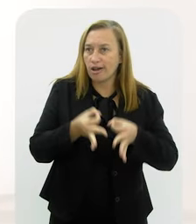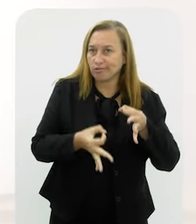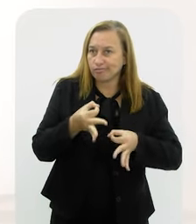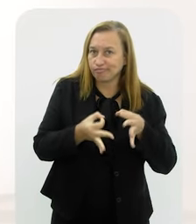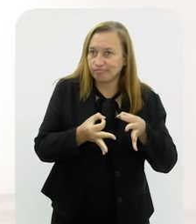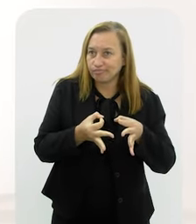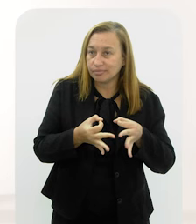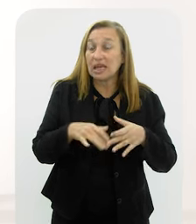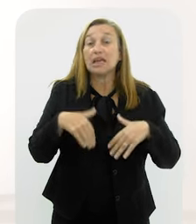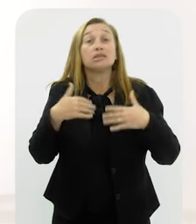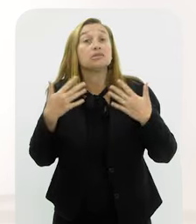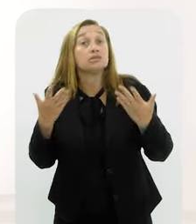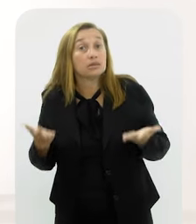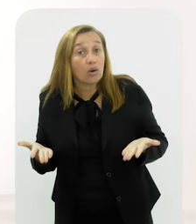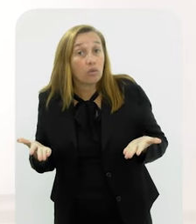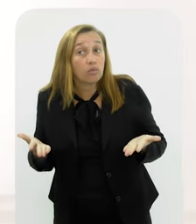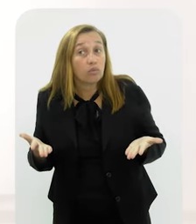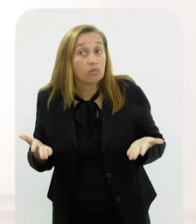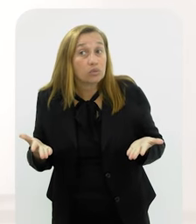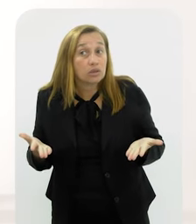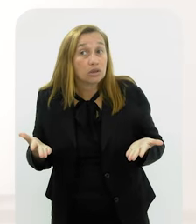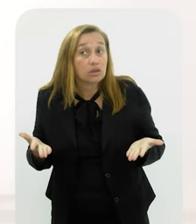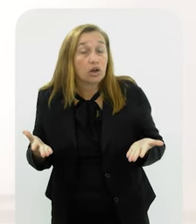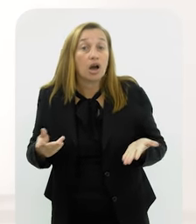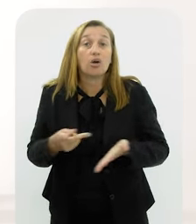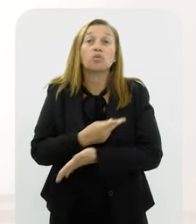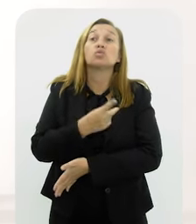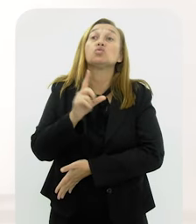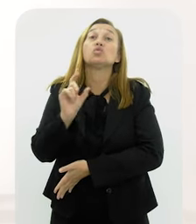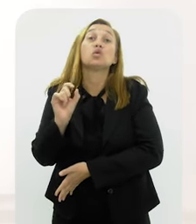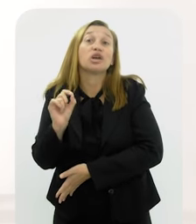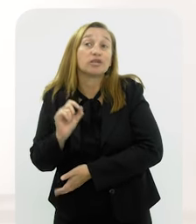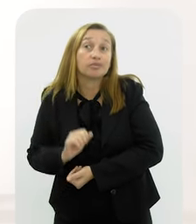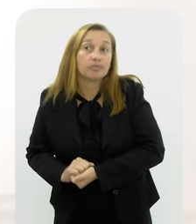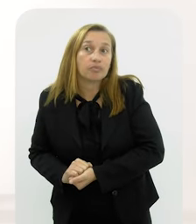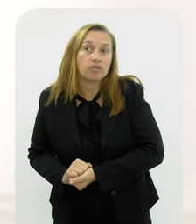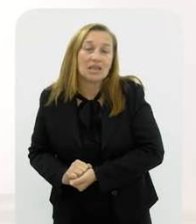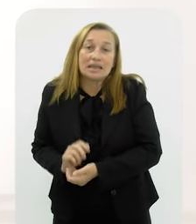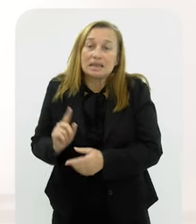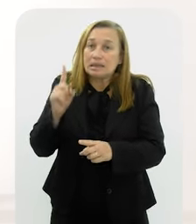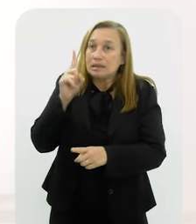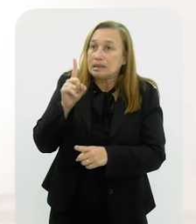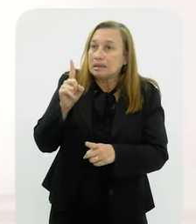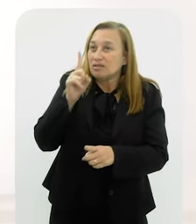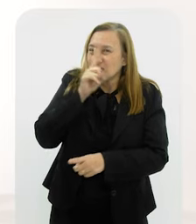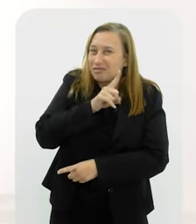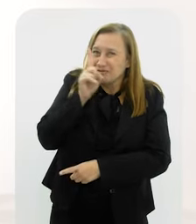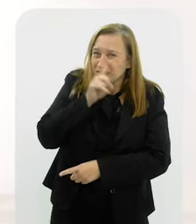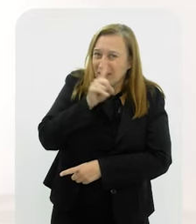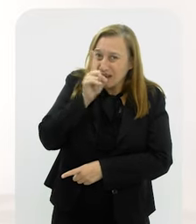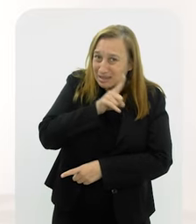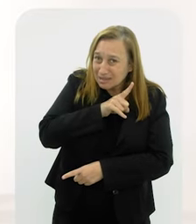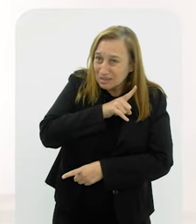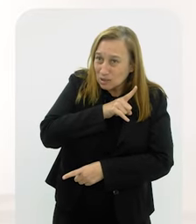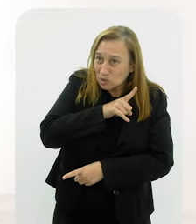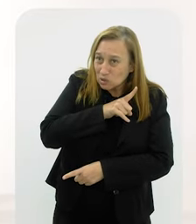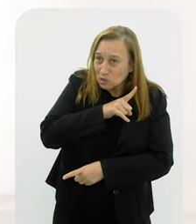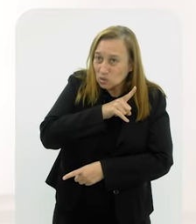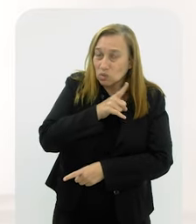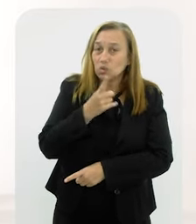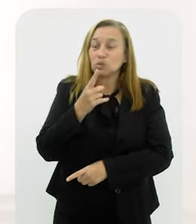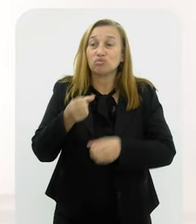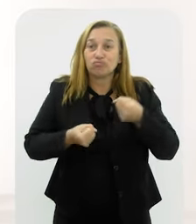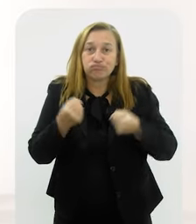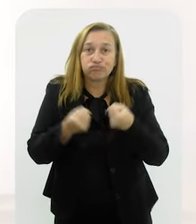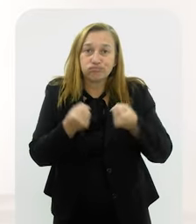né? Então, o que aconteceu? Erros, né? De